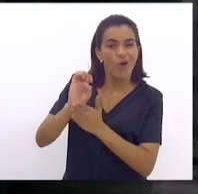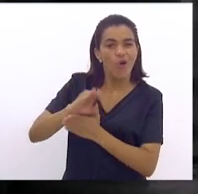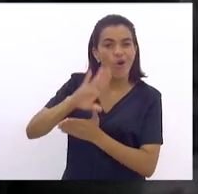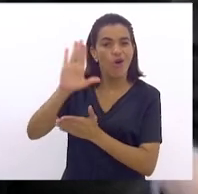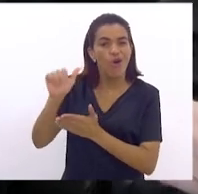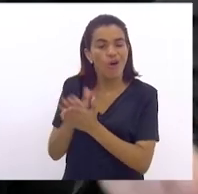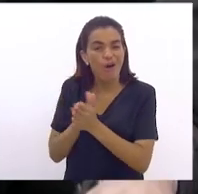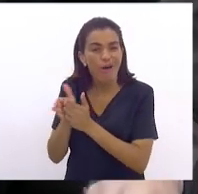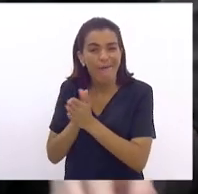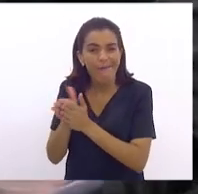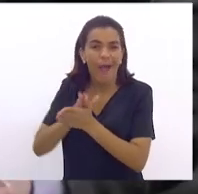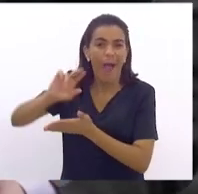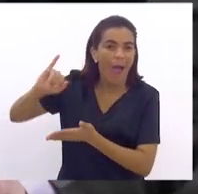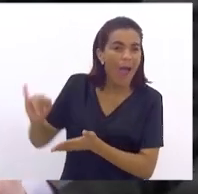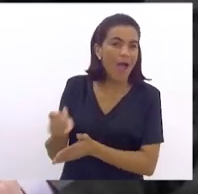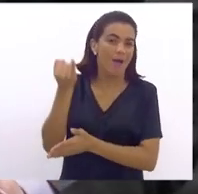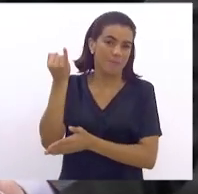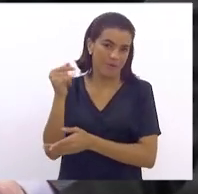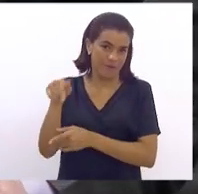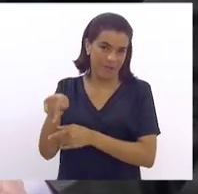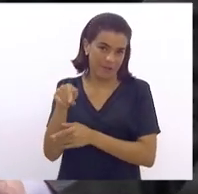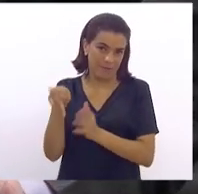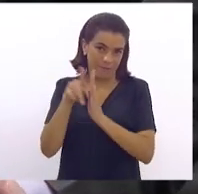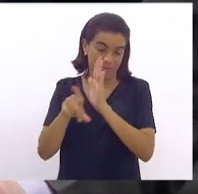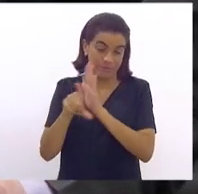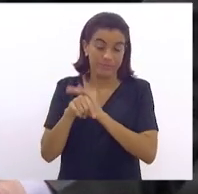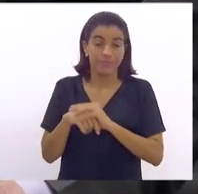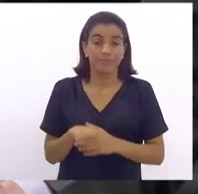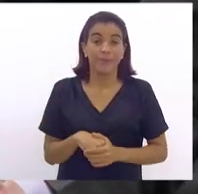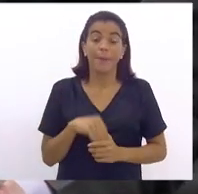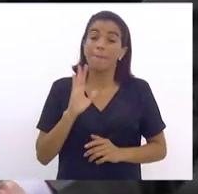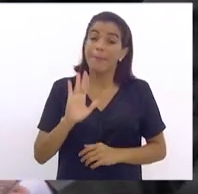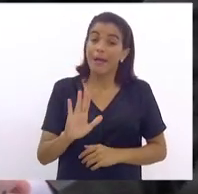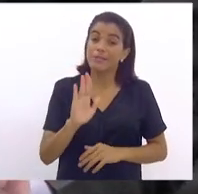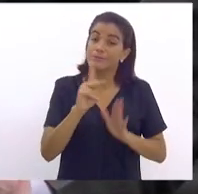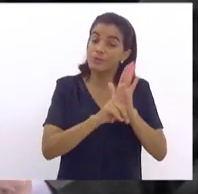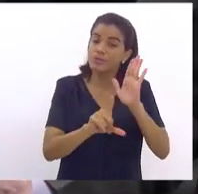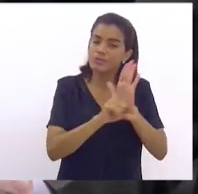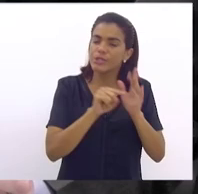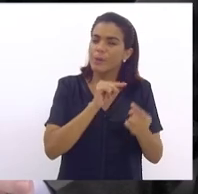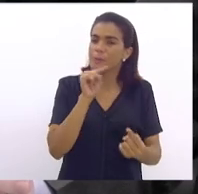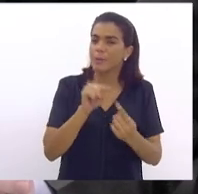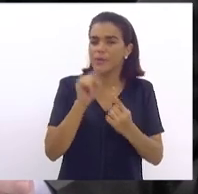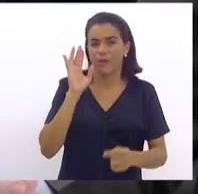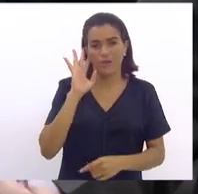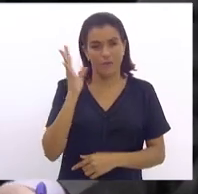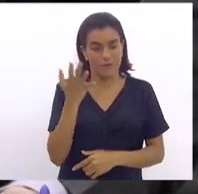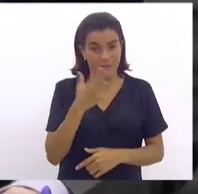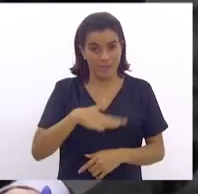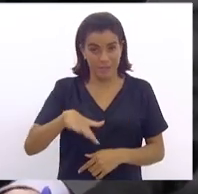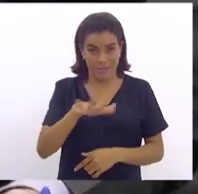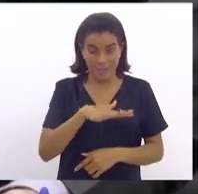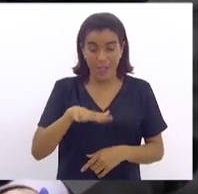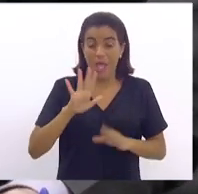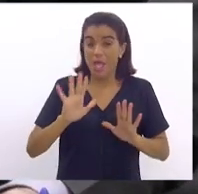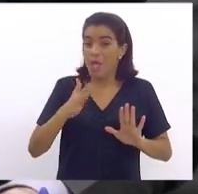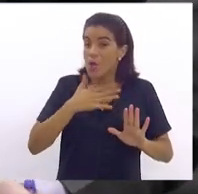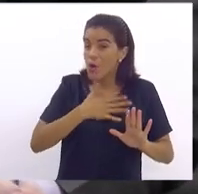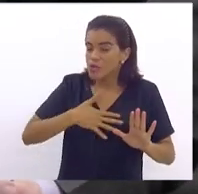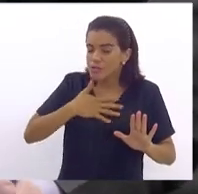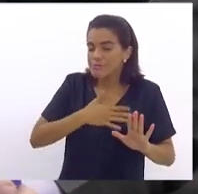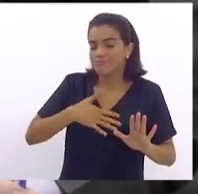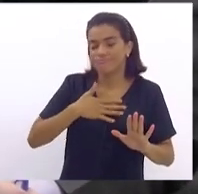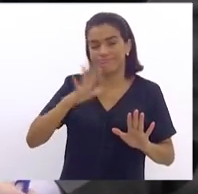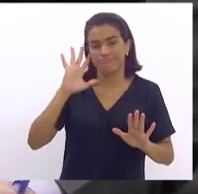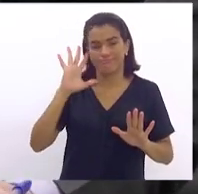aí o projeto pretende resolver essa situação. Mas eu gostaria de aproveitar o ensejo,